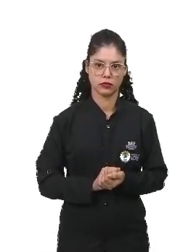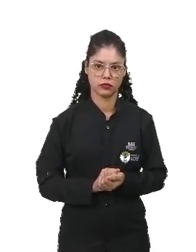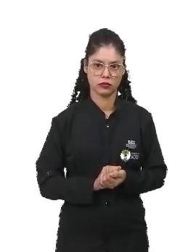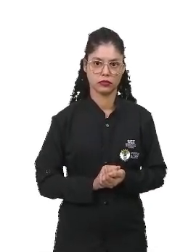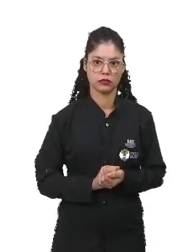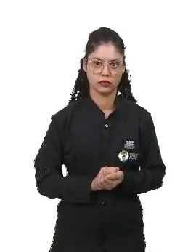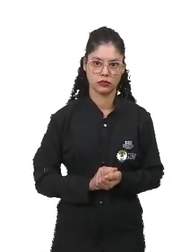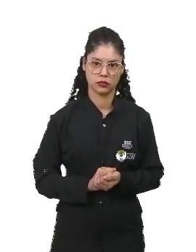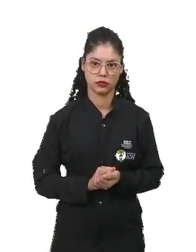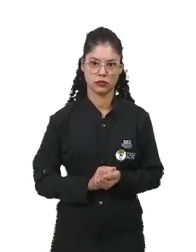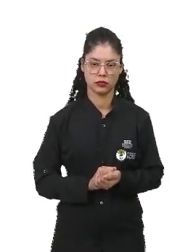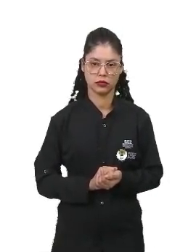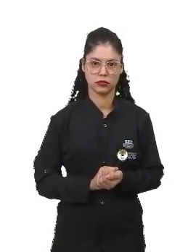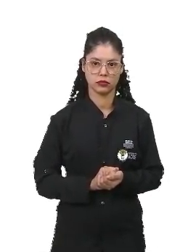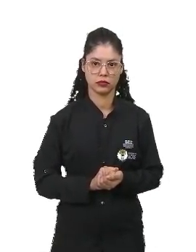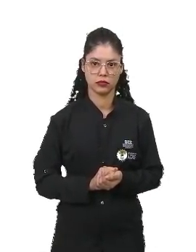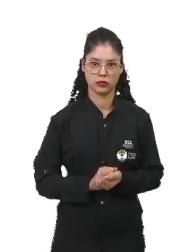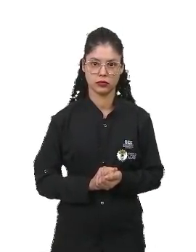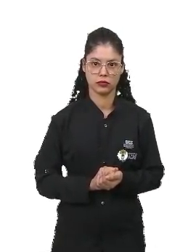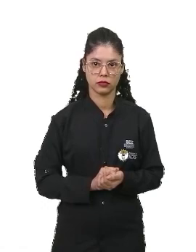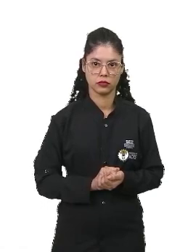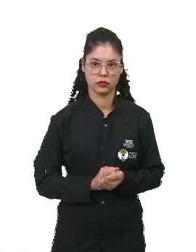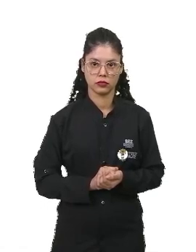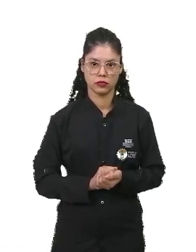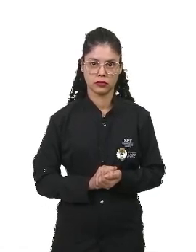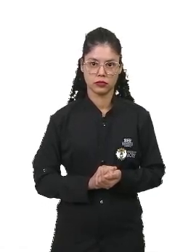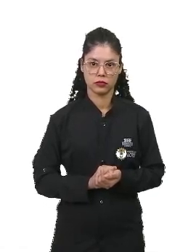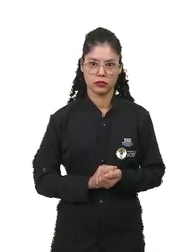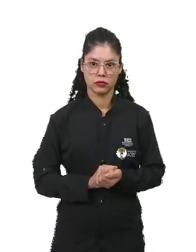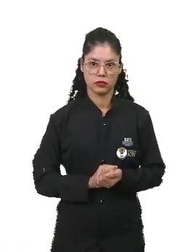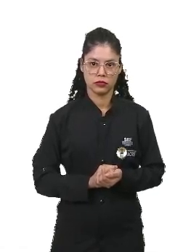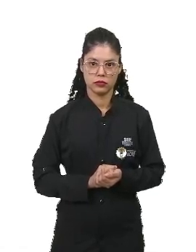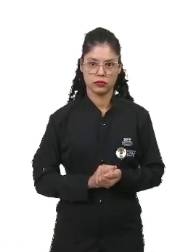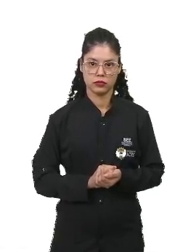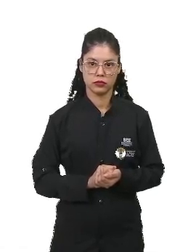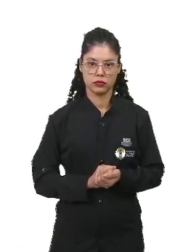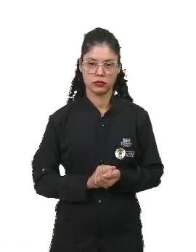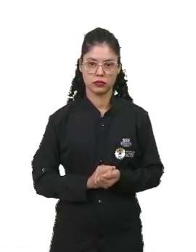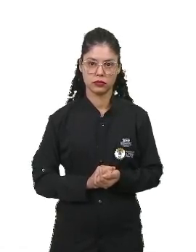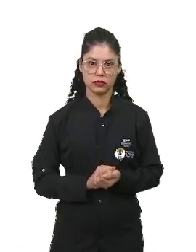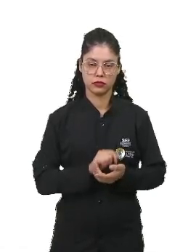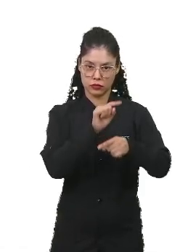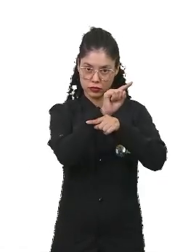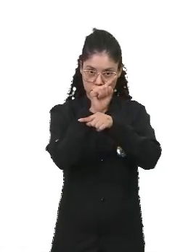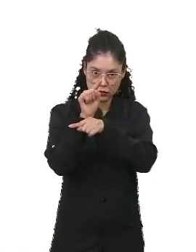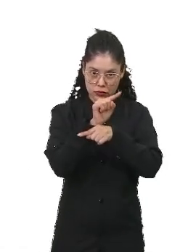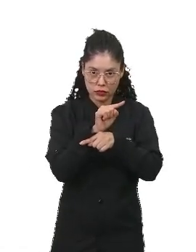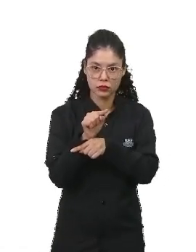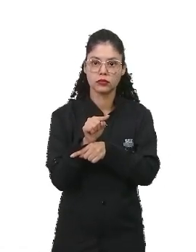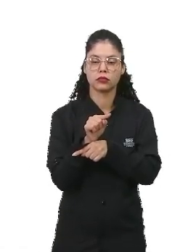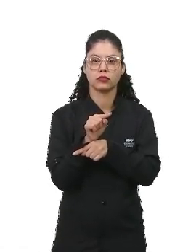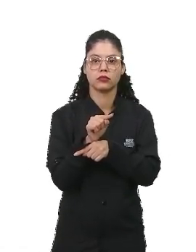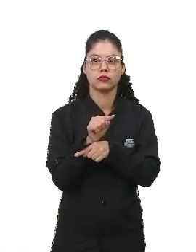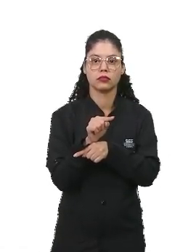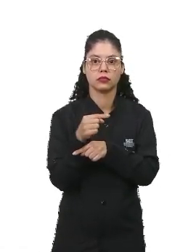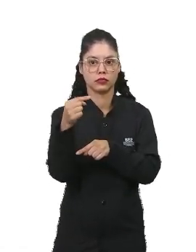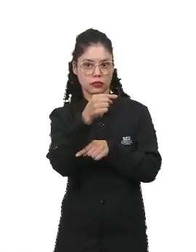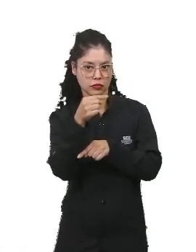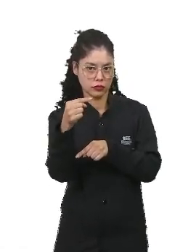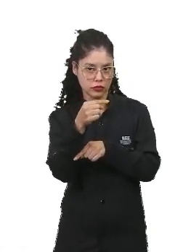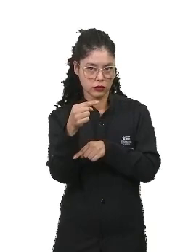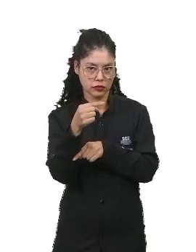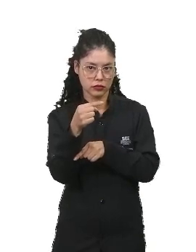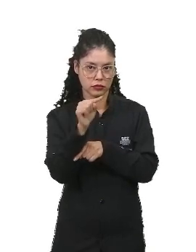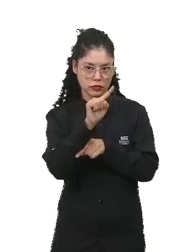Mais uma equação, mais uma igualdade, na verdade. Então é z menos a